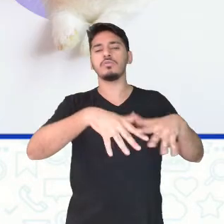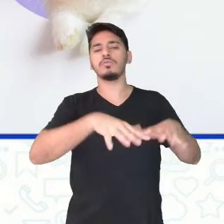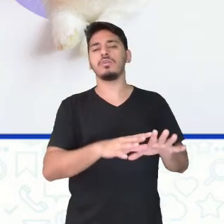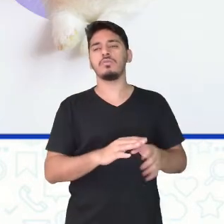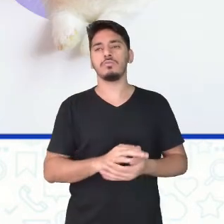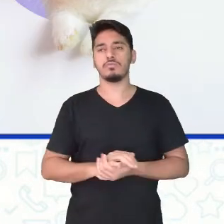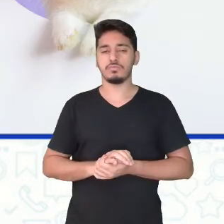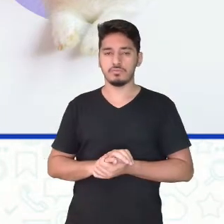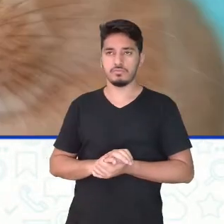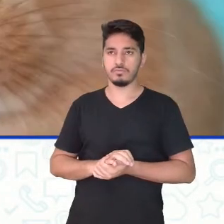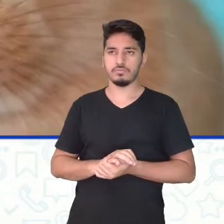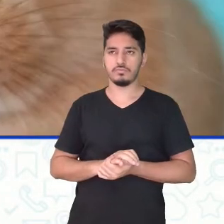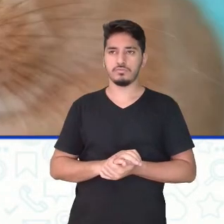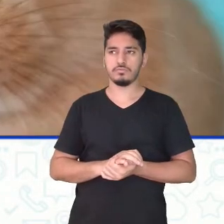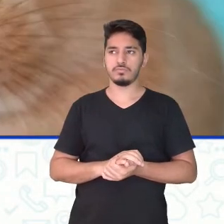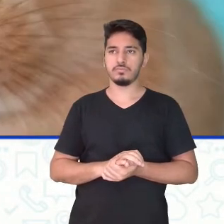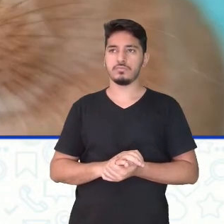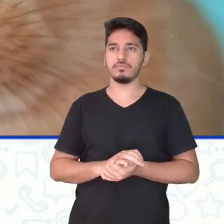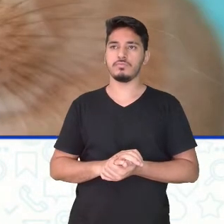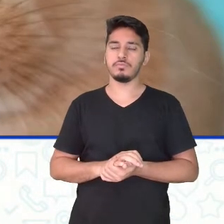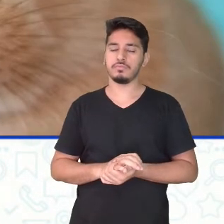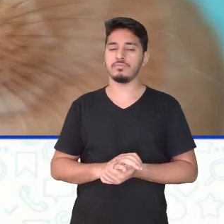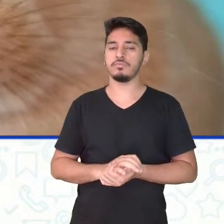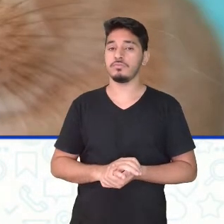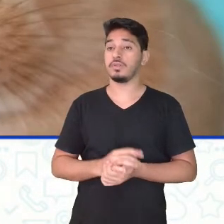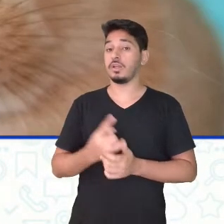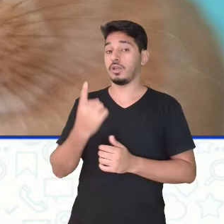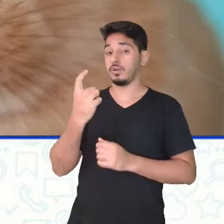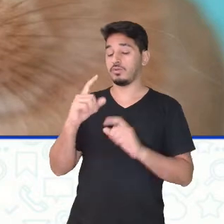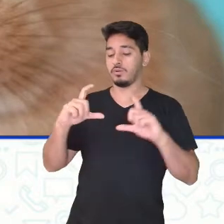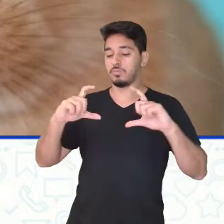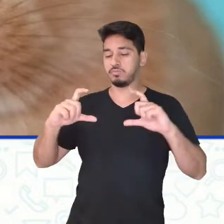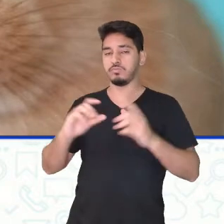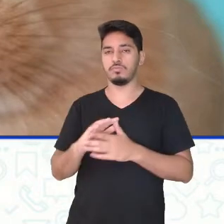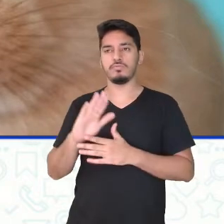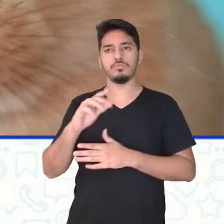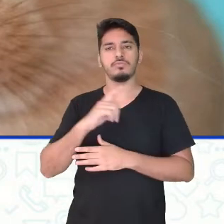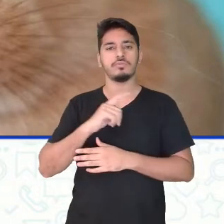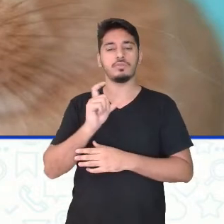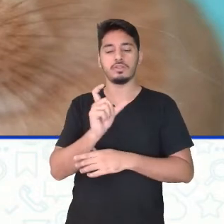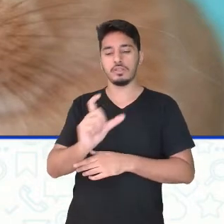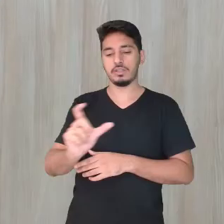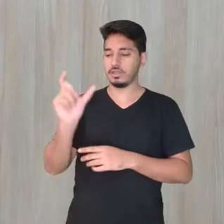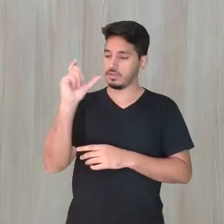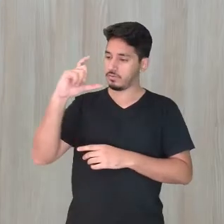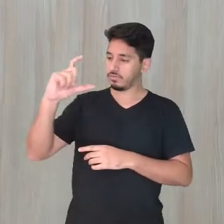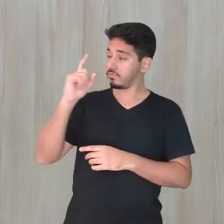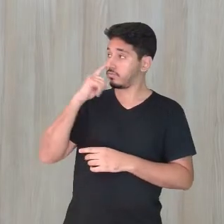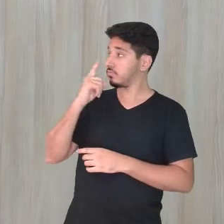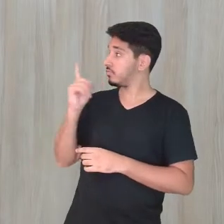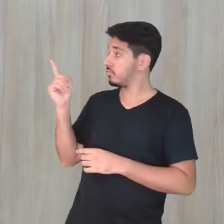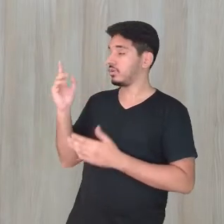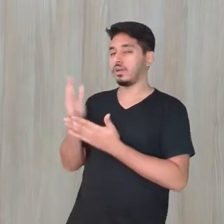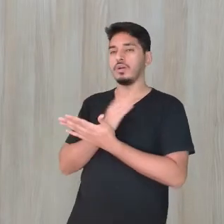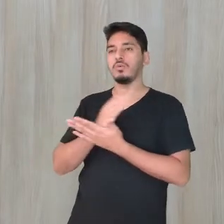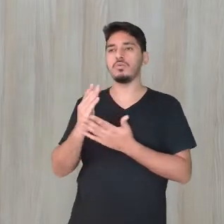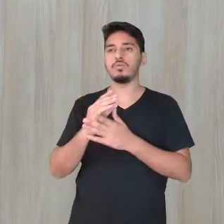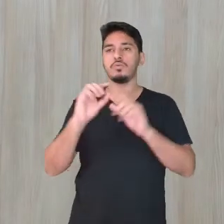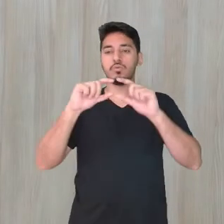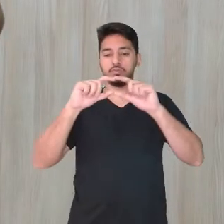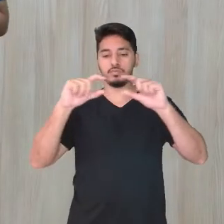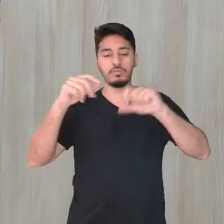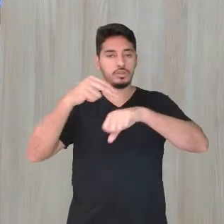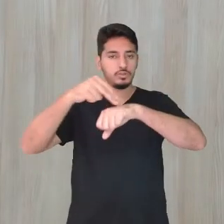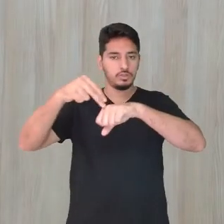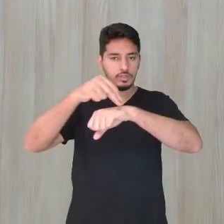natural. Deixa eu ver se tem uma parte. Tem, essa é a única parte. Então eu trouxe nessa parte algumas partes sublinhadas, que na verdade é em